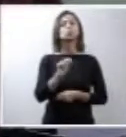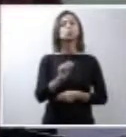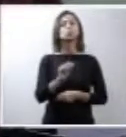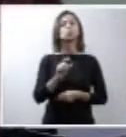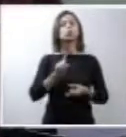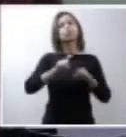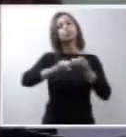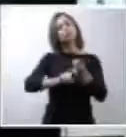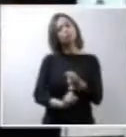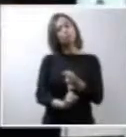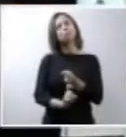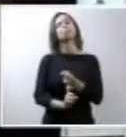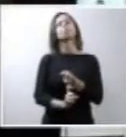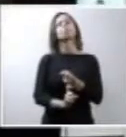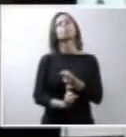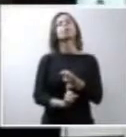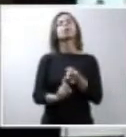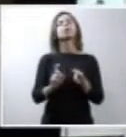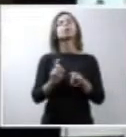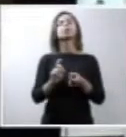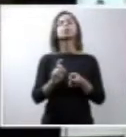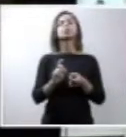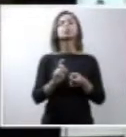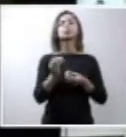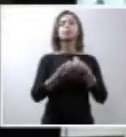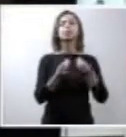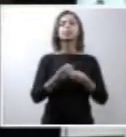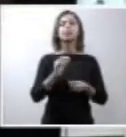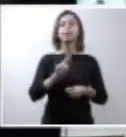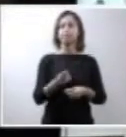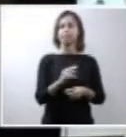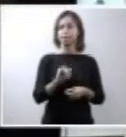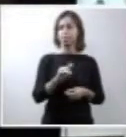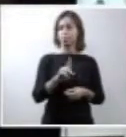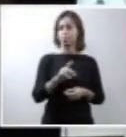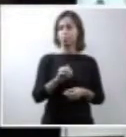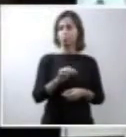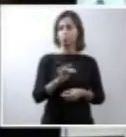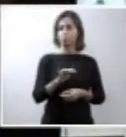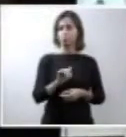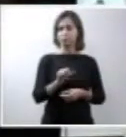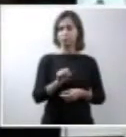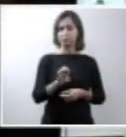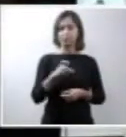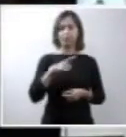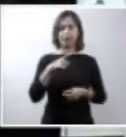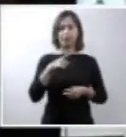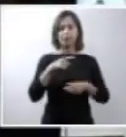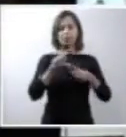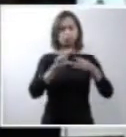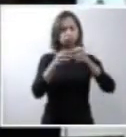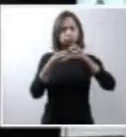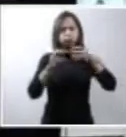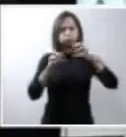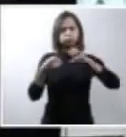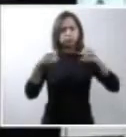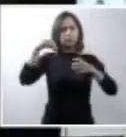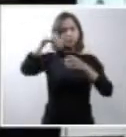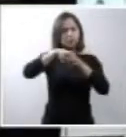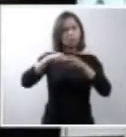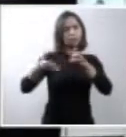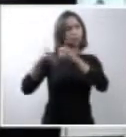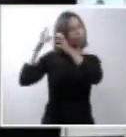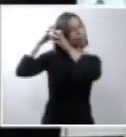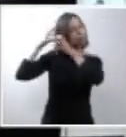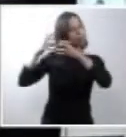dependência do desenvolvimento da hipófise, que é a glândula que a coordena, que está na base do cérebro.